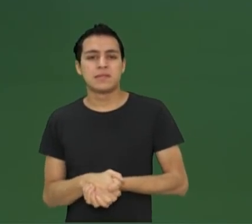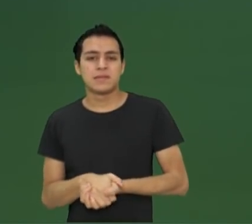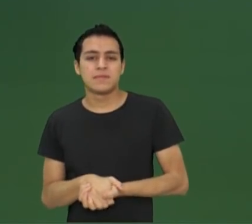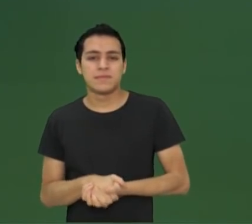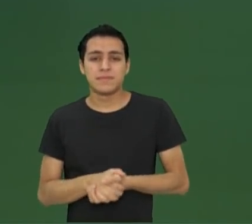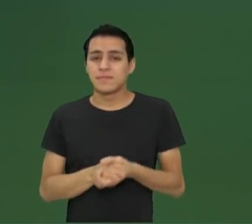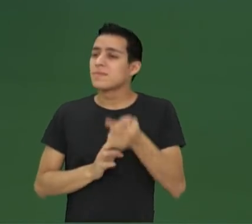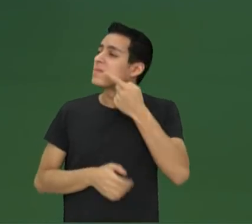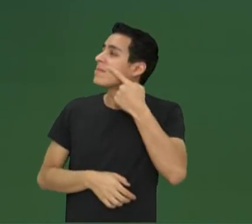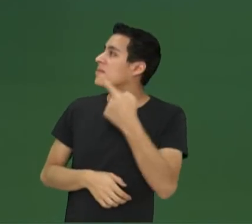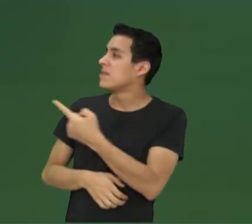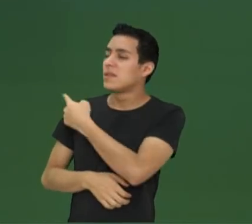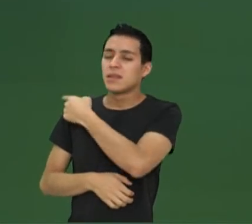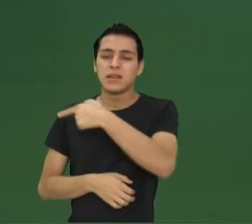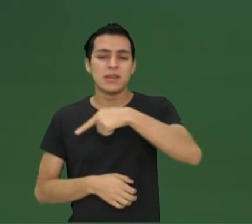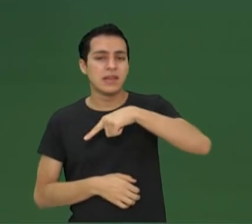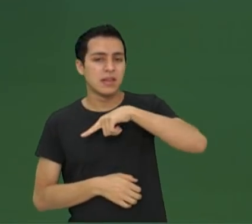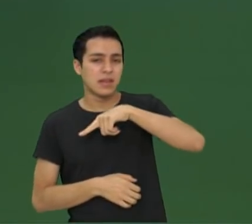Aqui tem uma